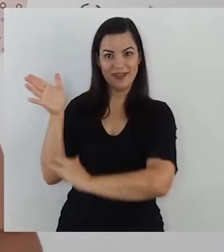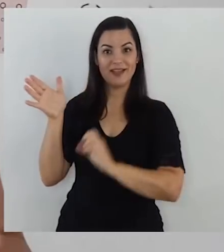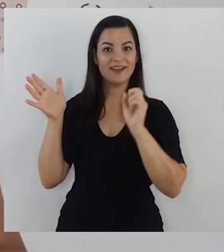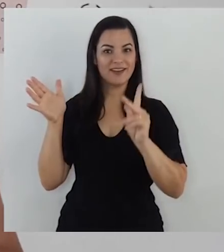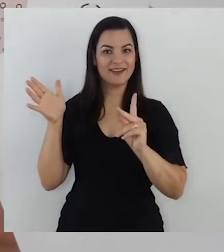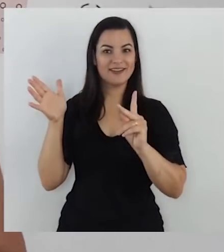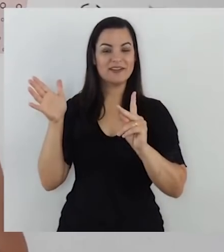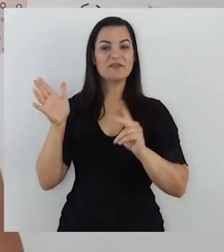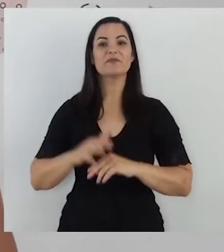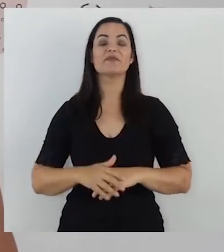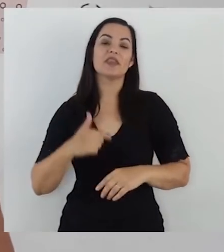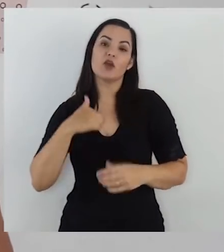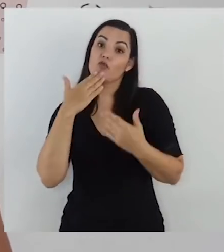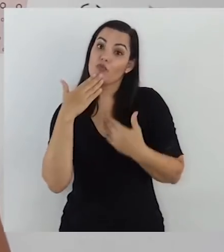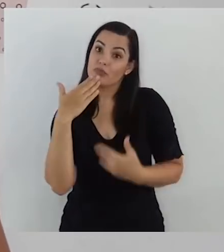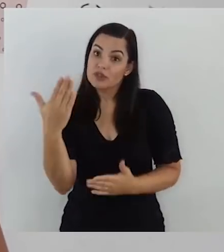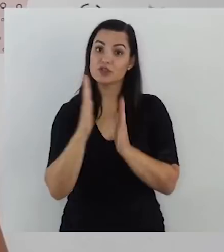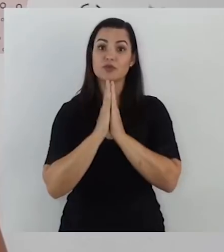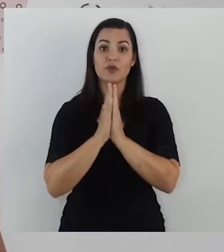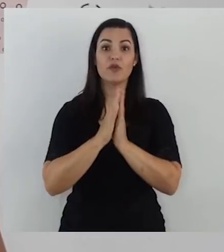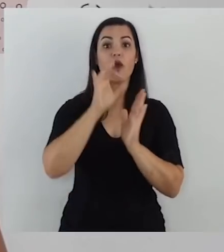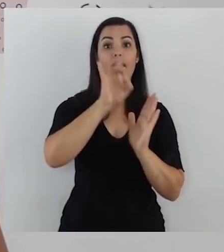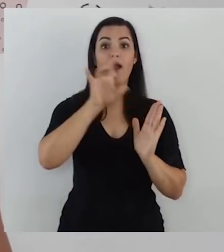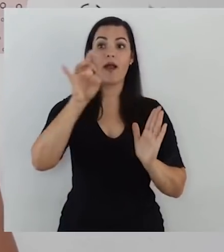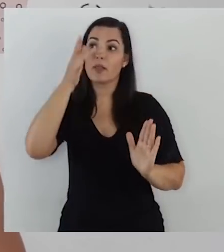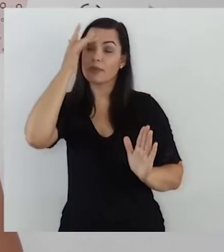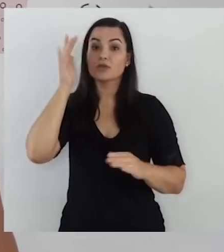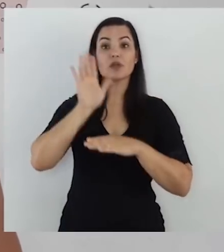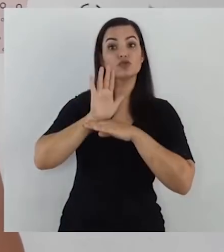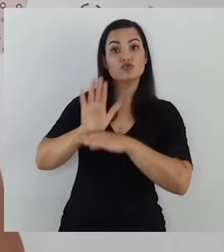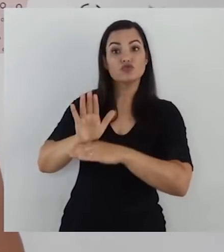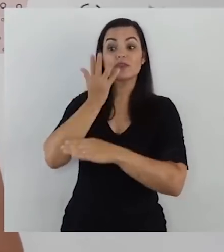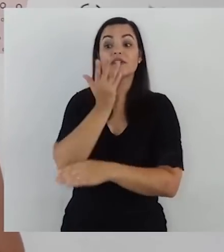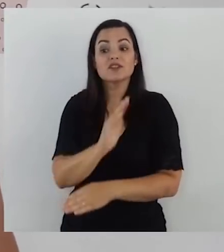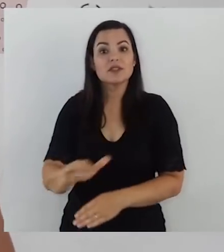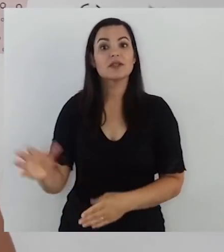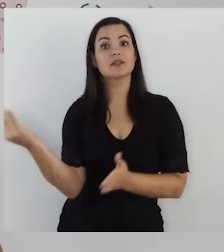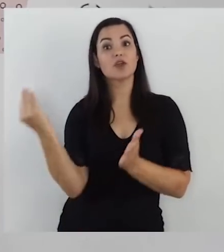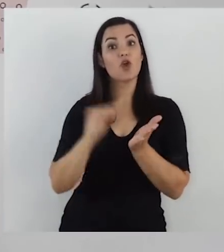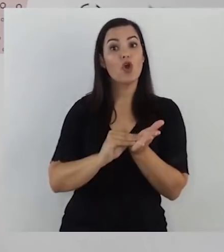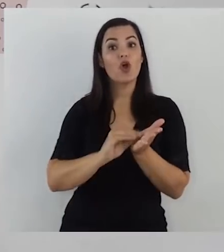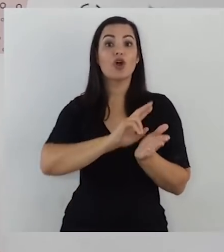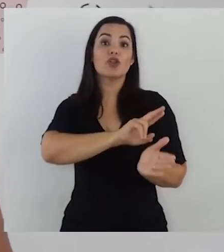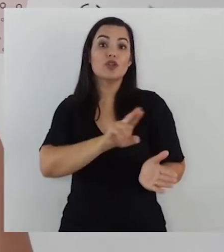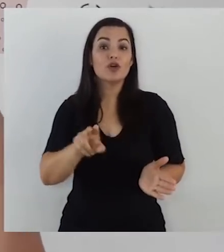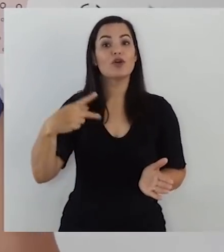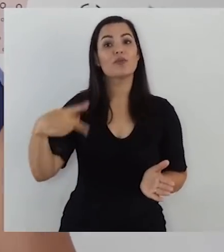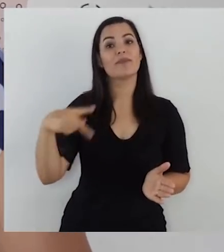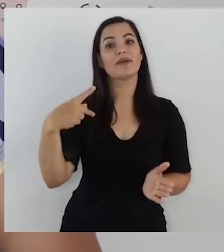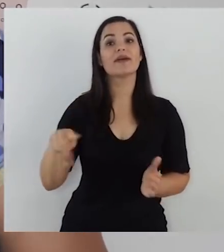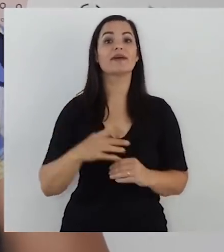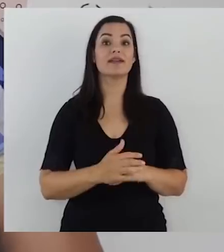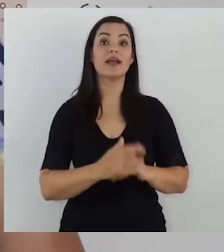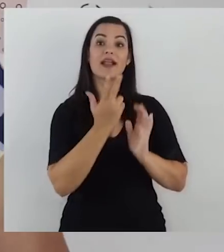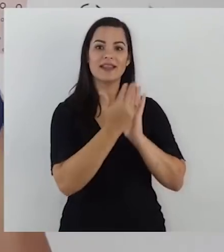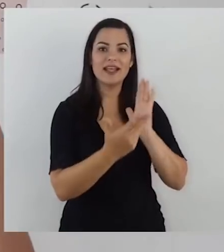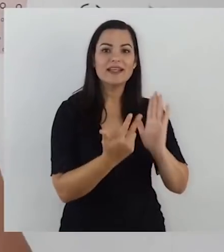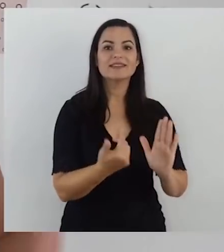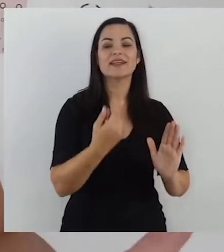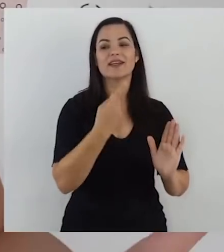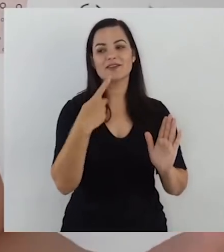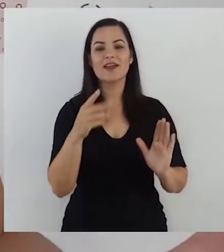E aí eu peço a ajuda e a mobilização aí de todo mundo para ajudar as crianças a conseguirem postar os